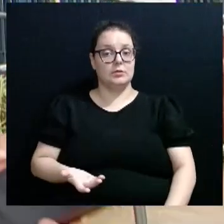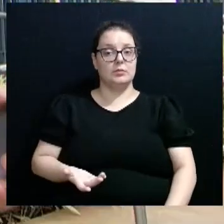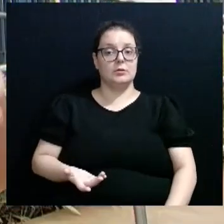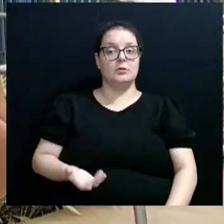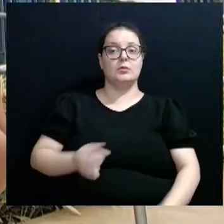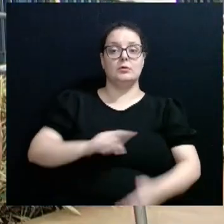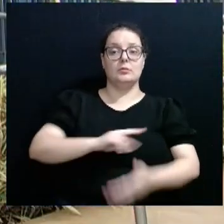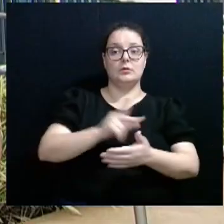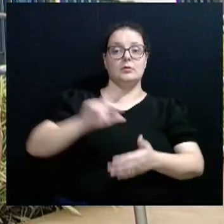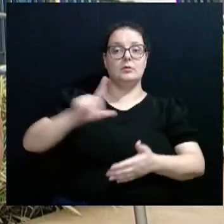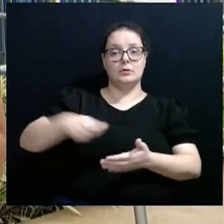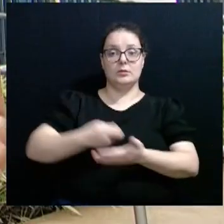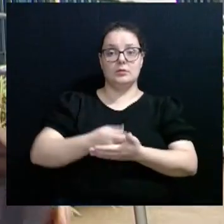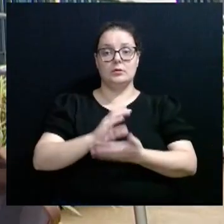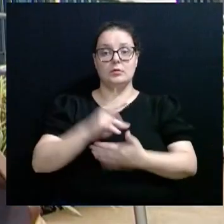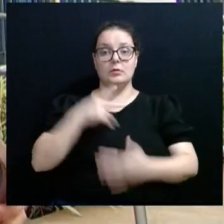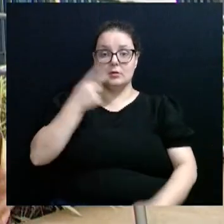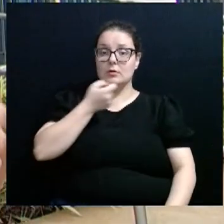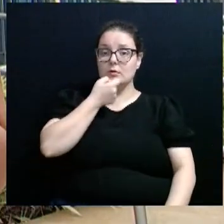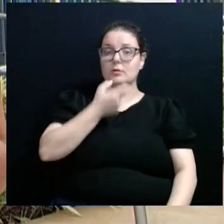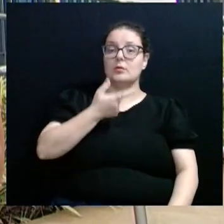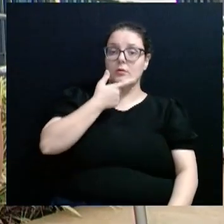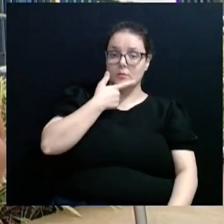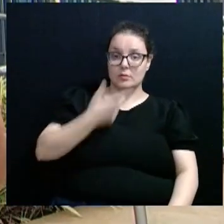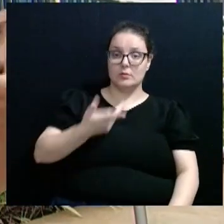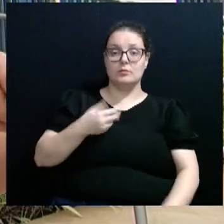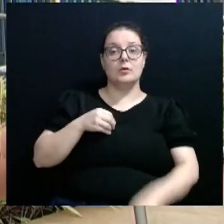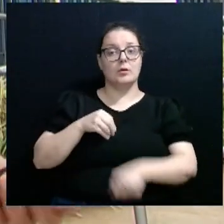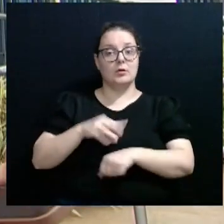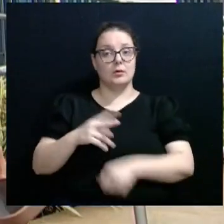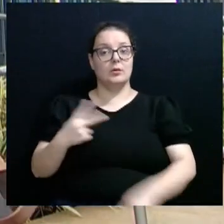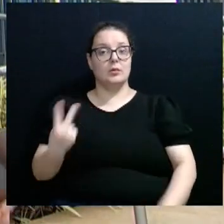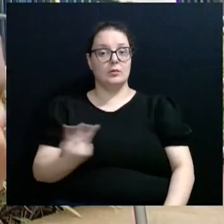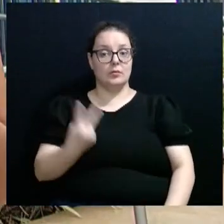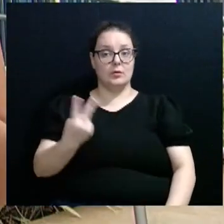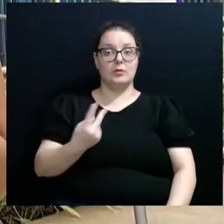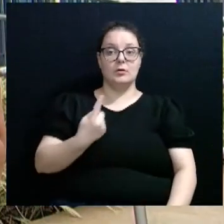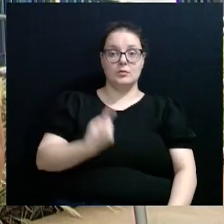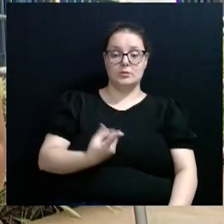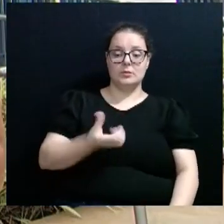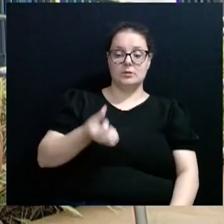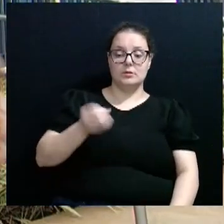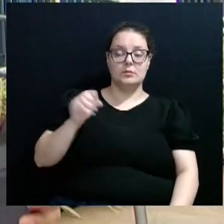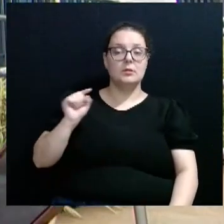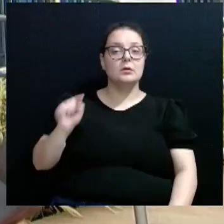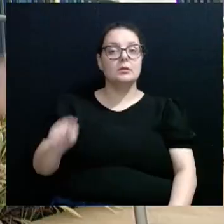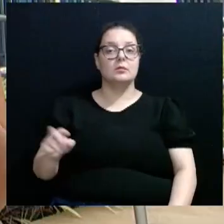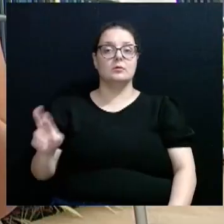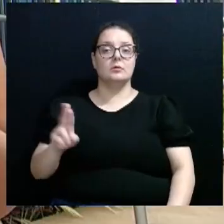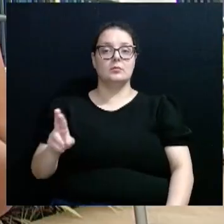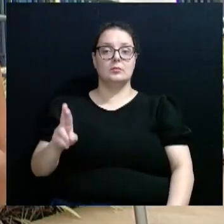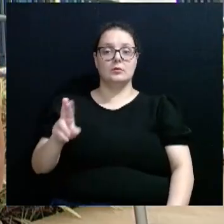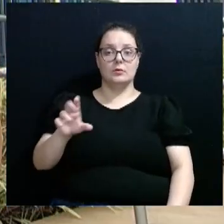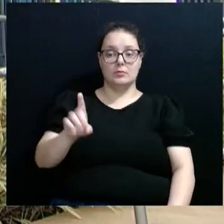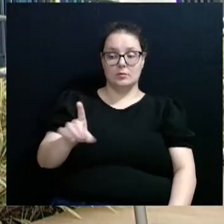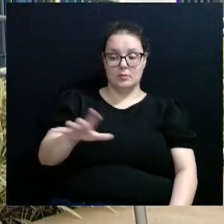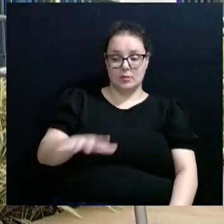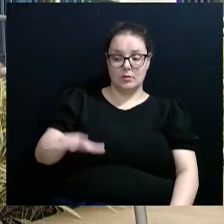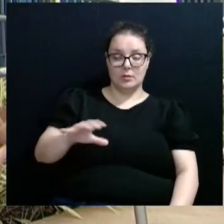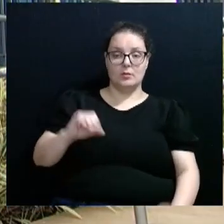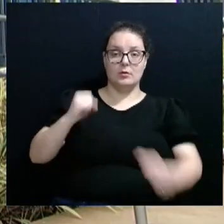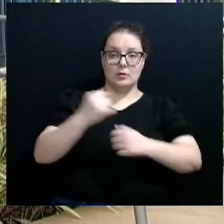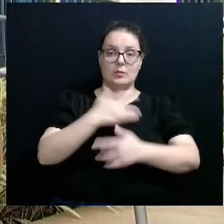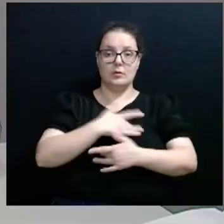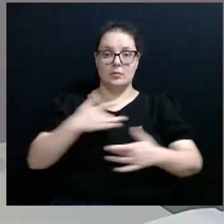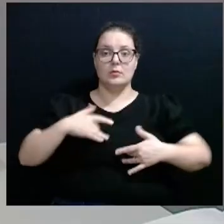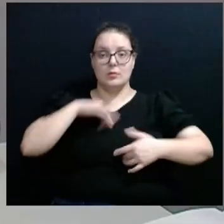a vereadora Fernanda Souto encaminhou o valor de R$ 160.000 para o Departamento de Proteção e Bem-Estar Animal,